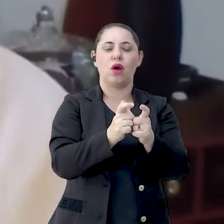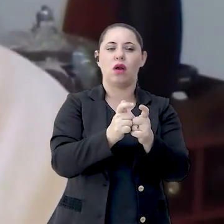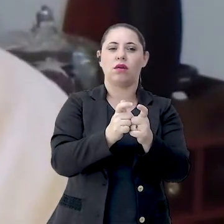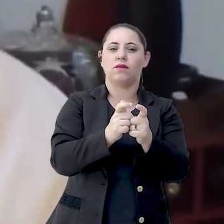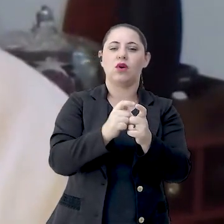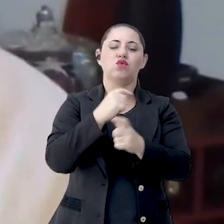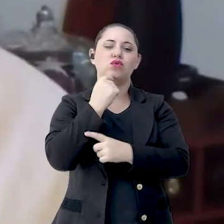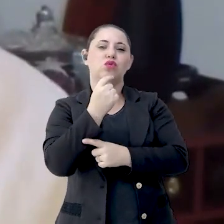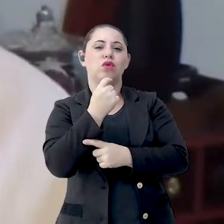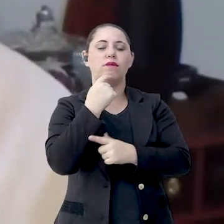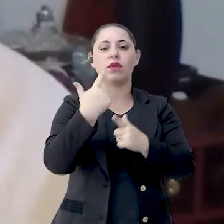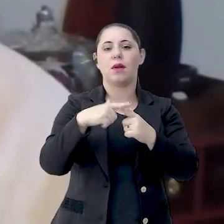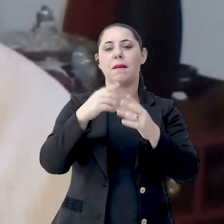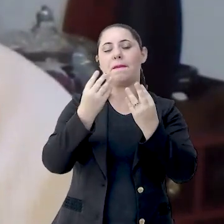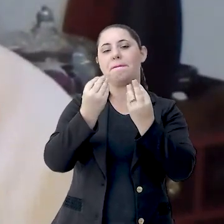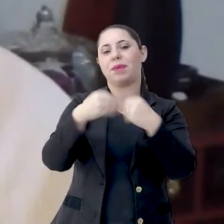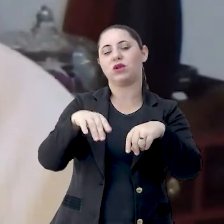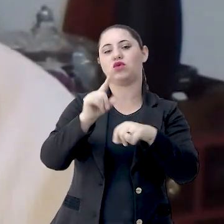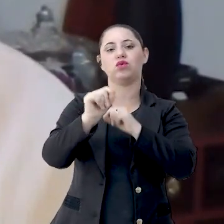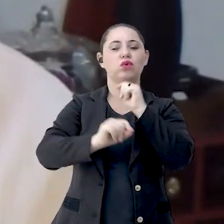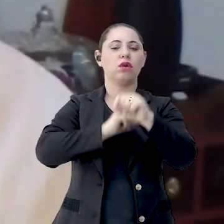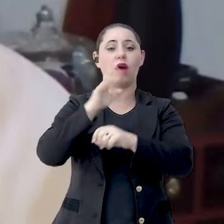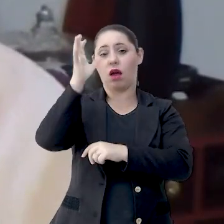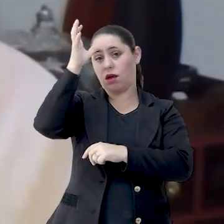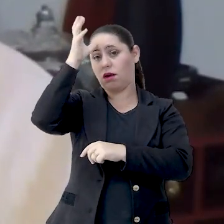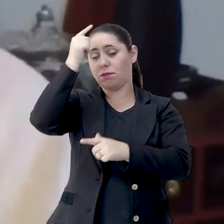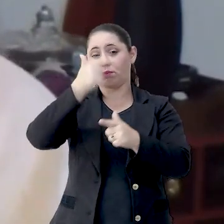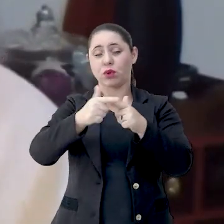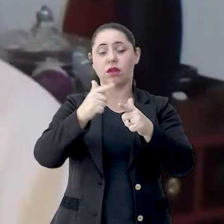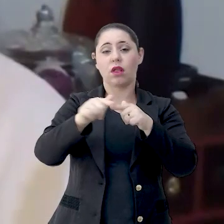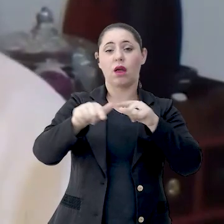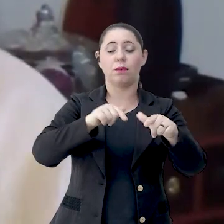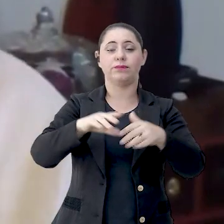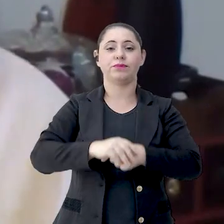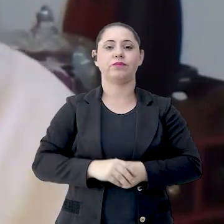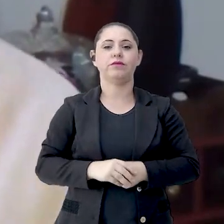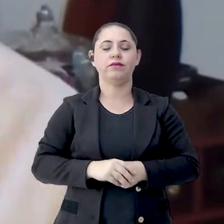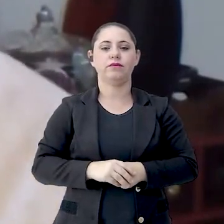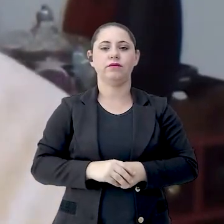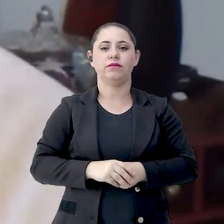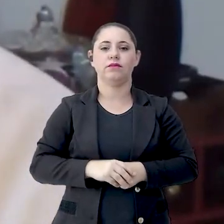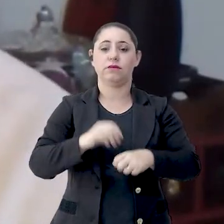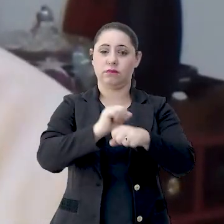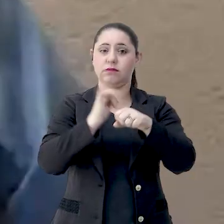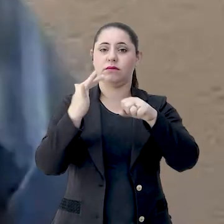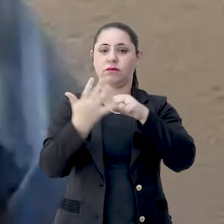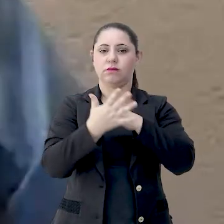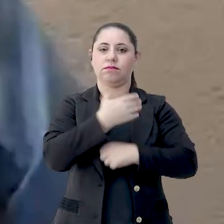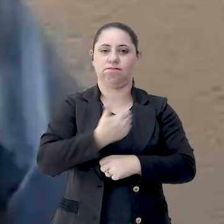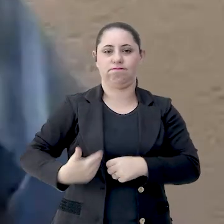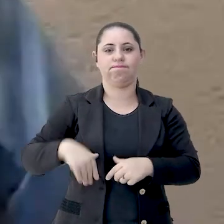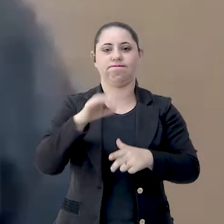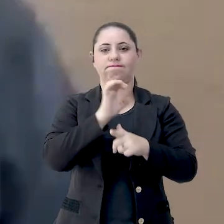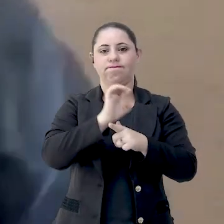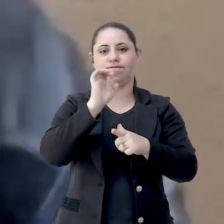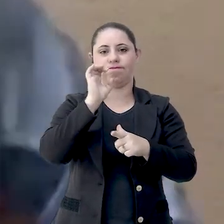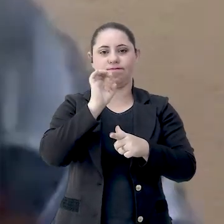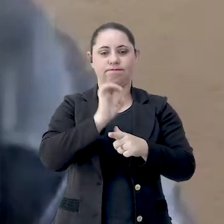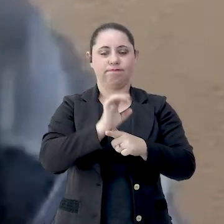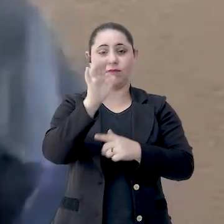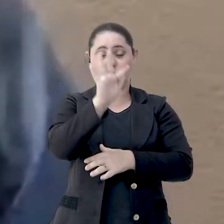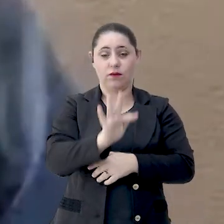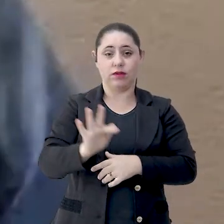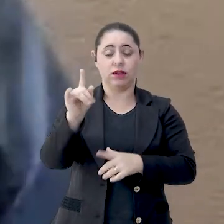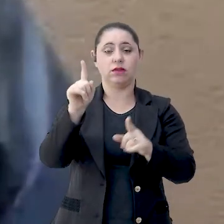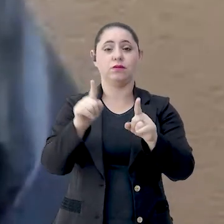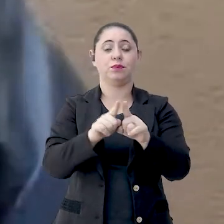só, já ajuda a diminuir um pouco o nível de incerteza que prejudica demais a tomada de decisão dos trabalhadores e dos empresários, né? Em razão da pandemia, o próprio